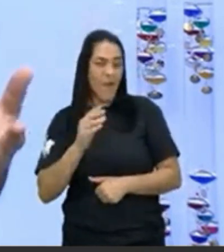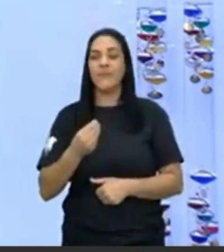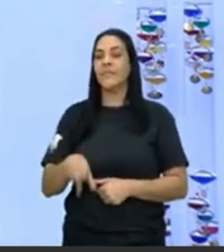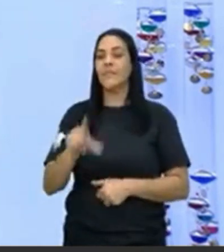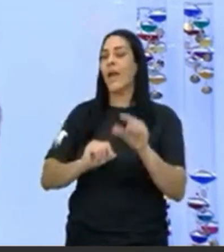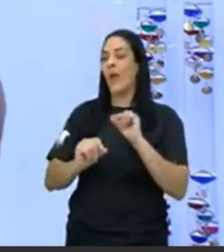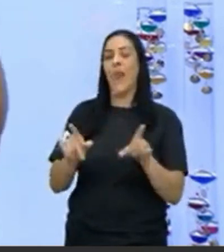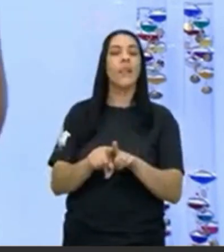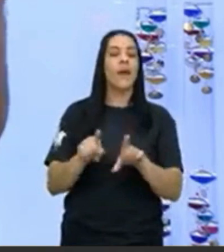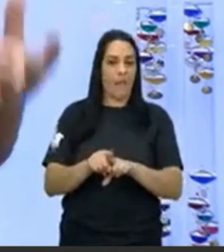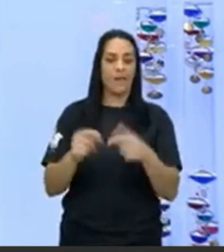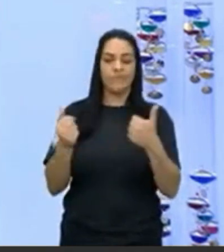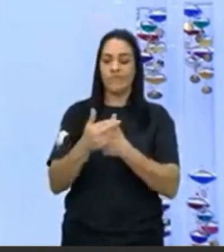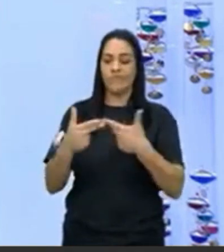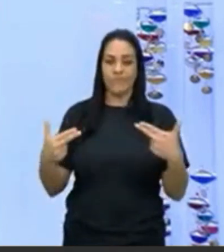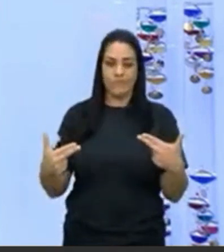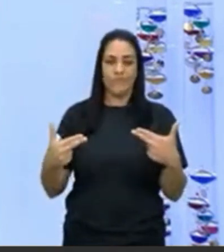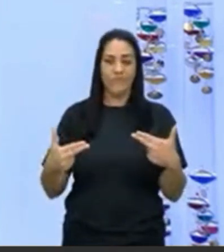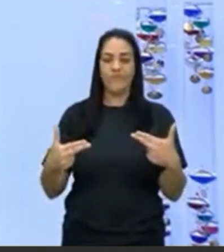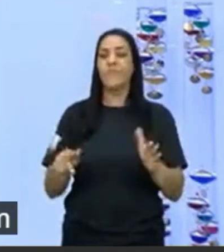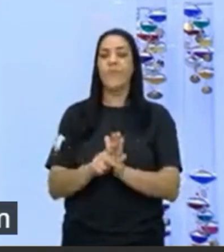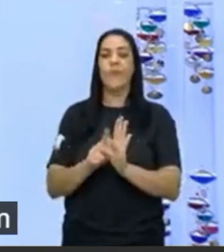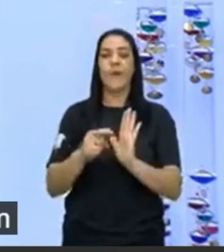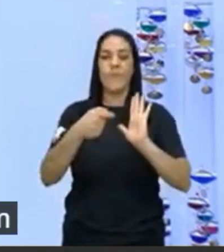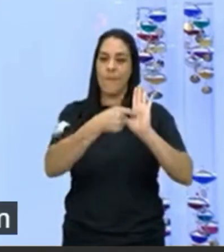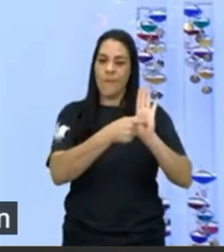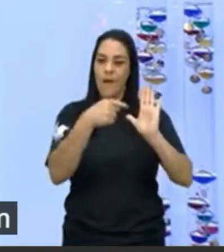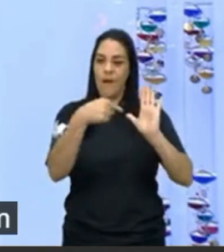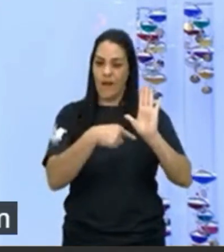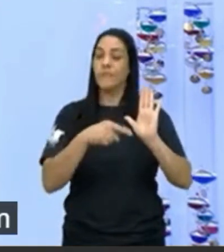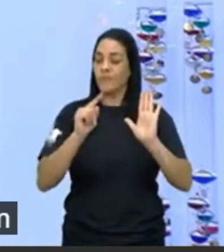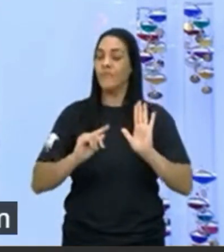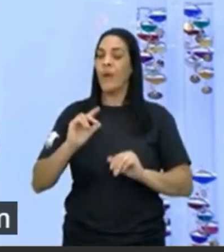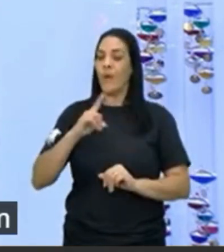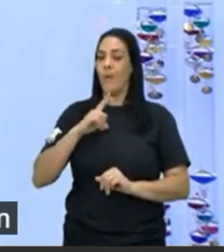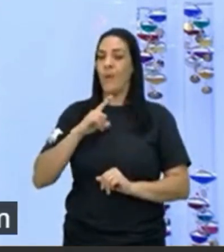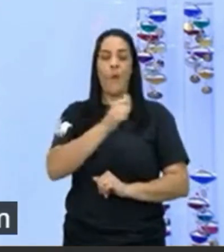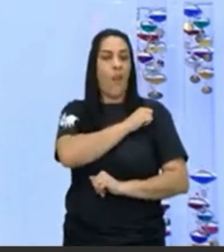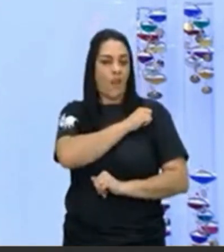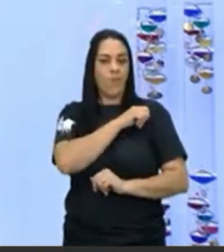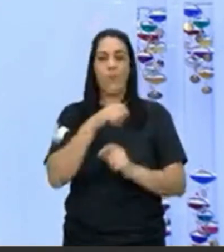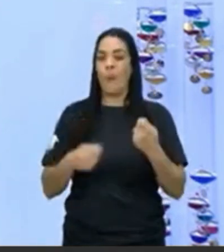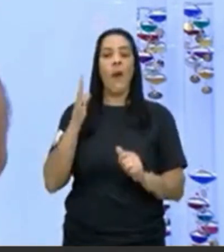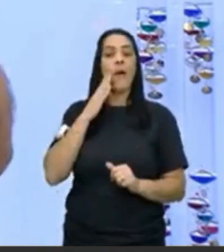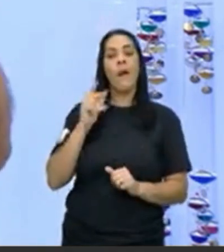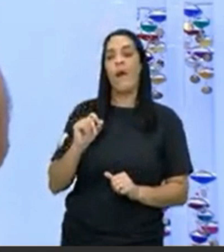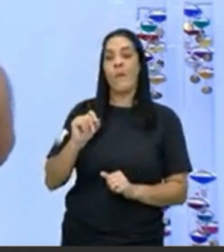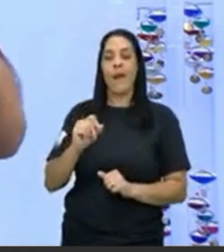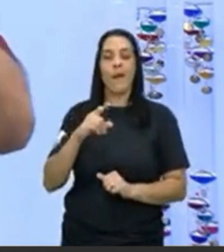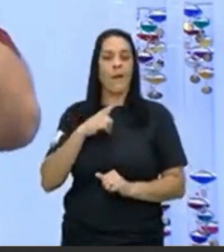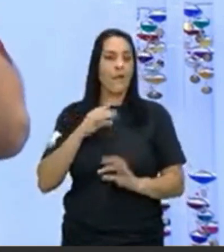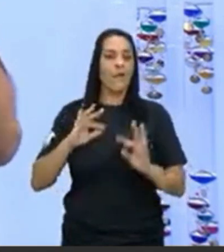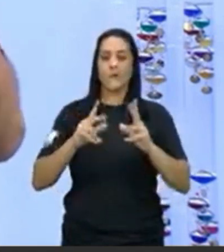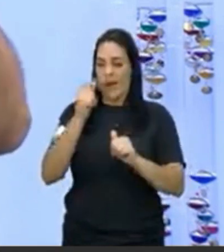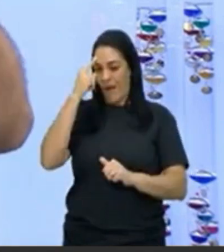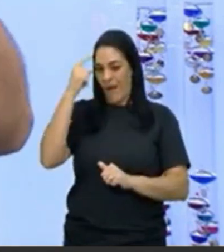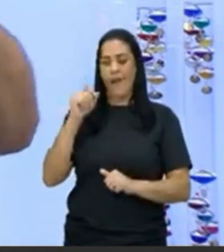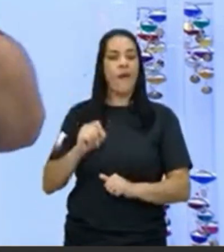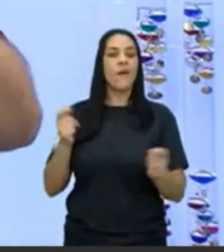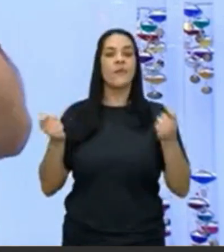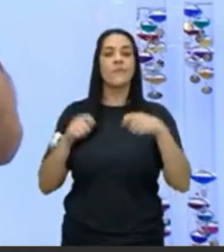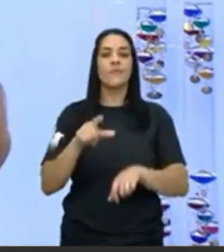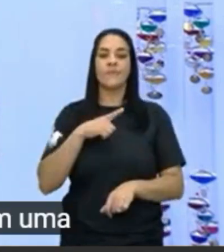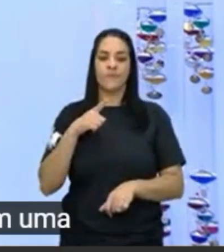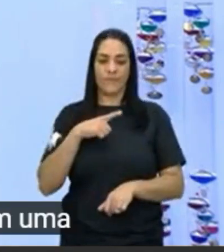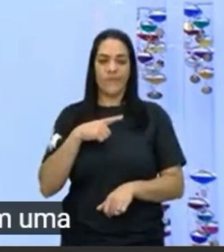mais opções e alternativas ao microbit. É isso que o seu aluno tem que ter ciência. Ele tem que ter ali as ideias que